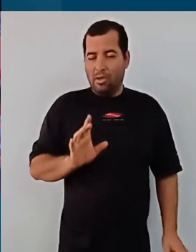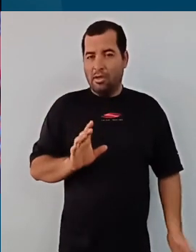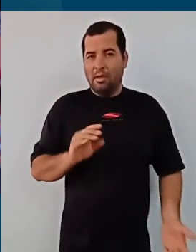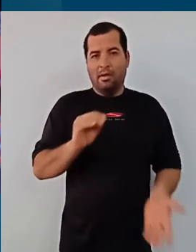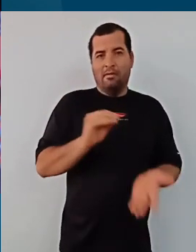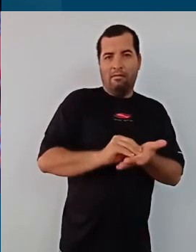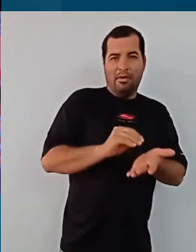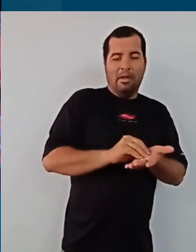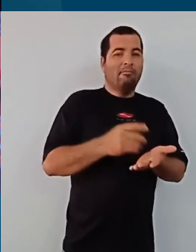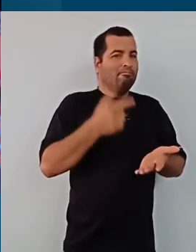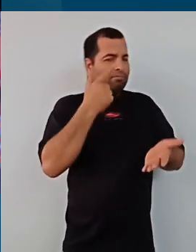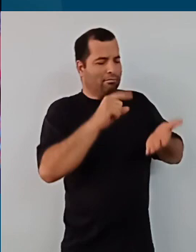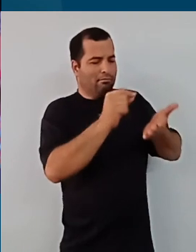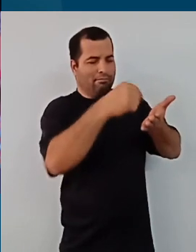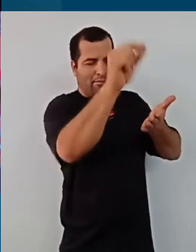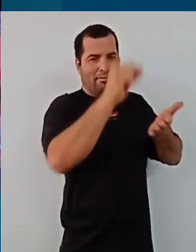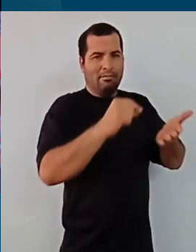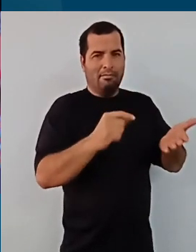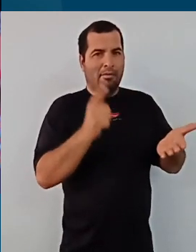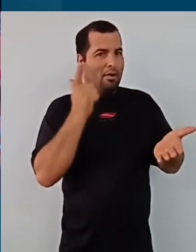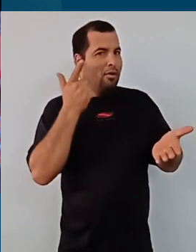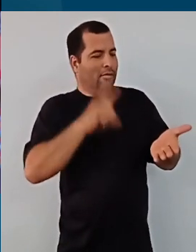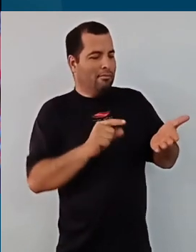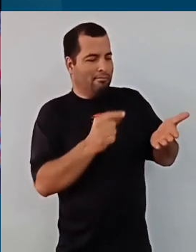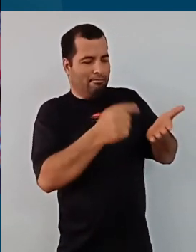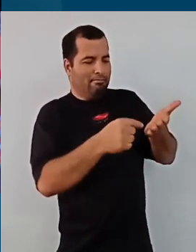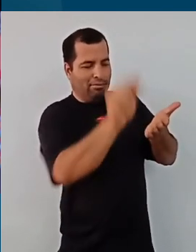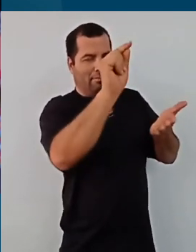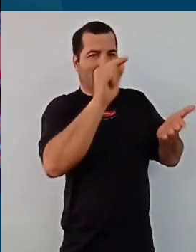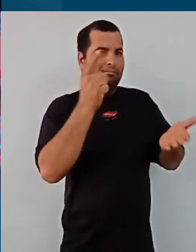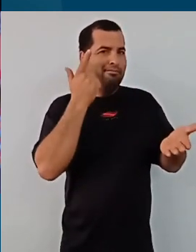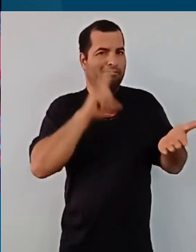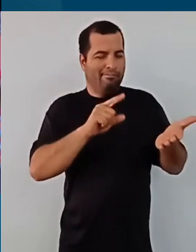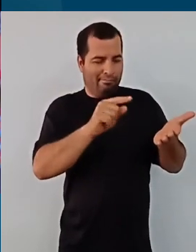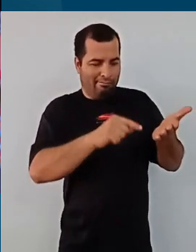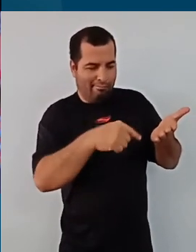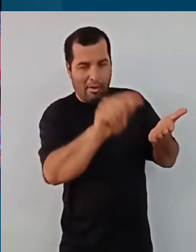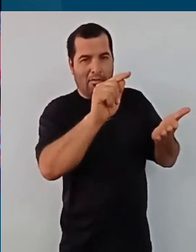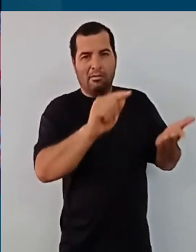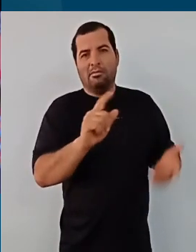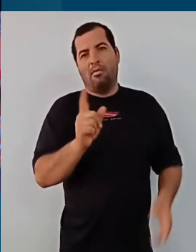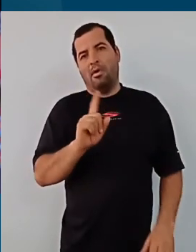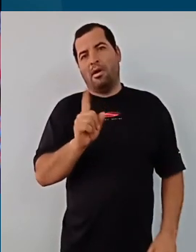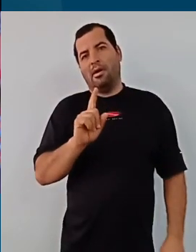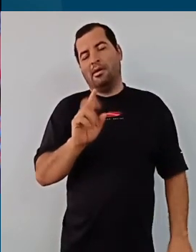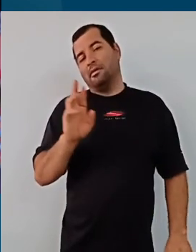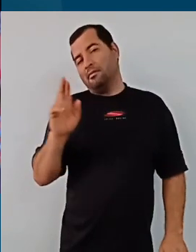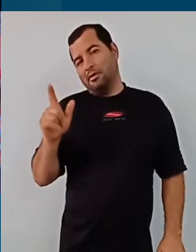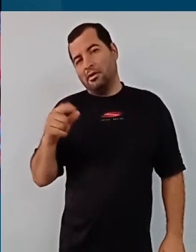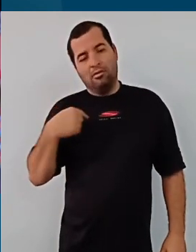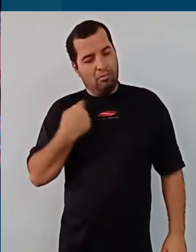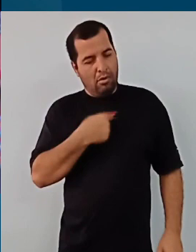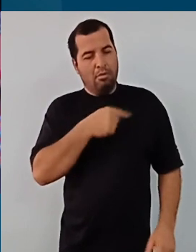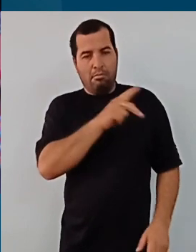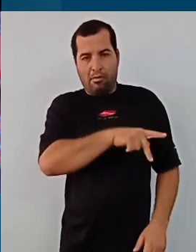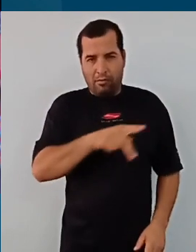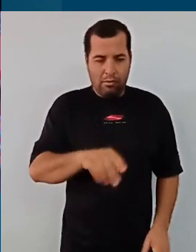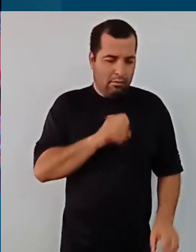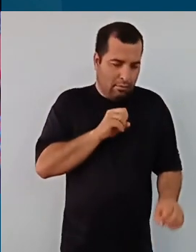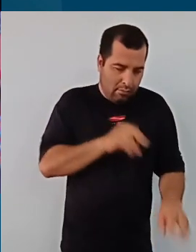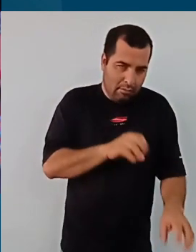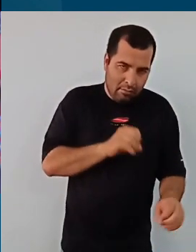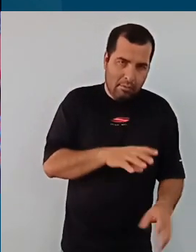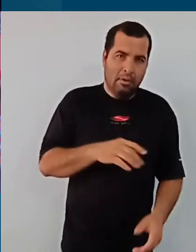essa, tiquei, trabalhei essa, e não é assim, né? Você vai ter que fazer né, como professor, como educador, né,